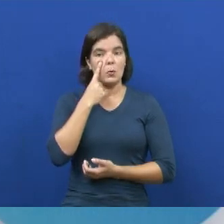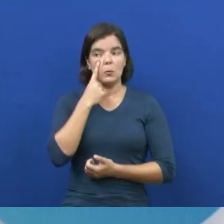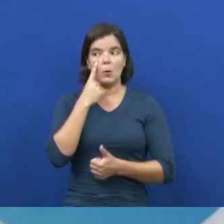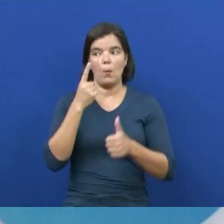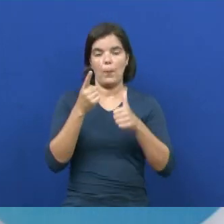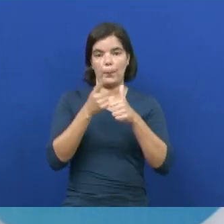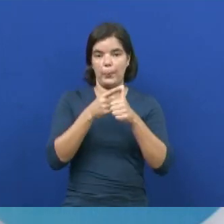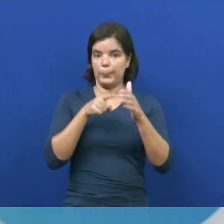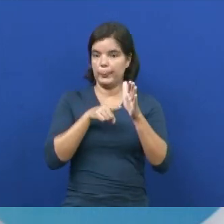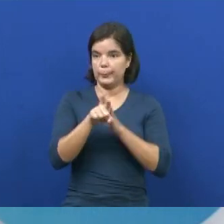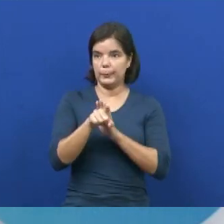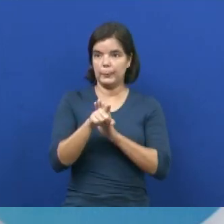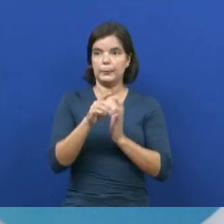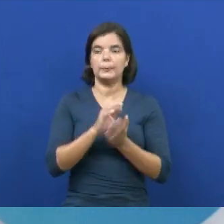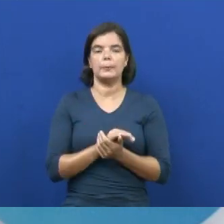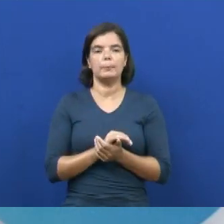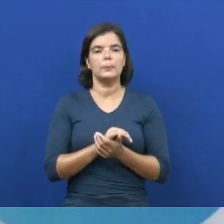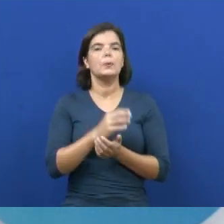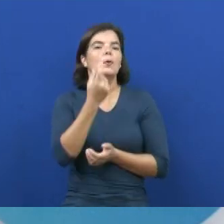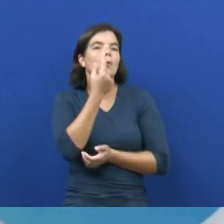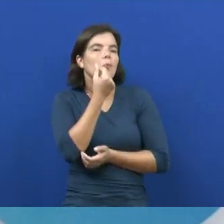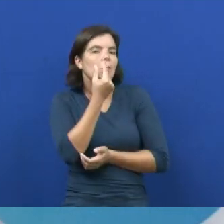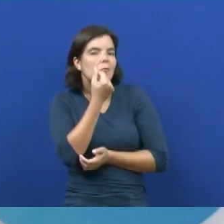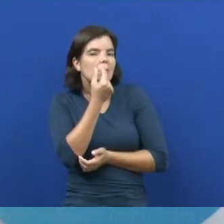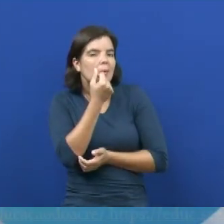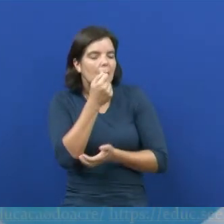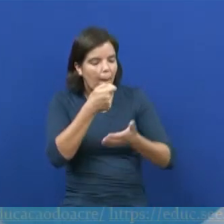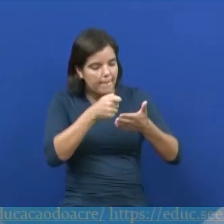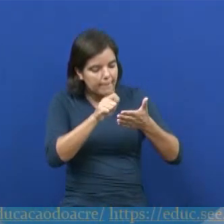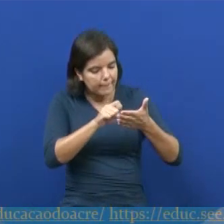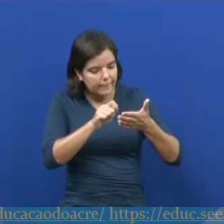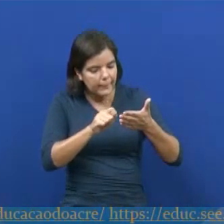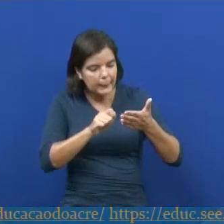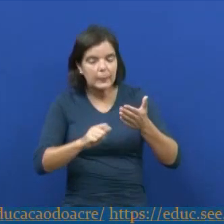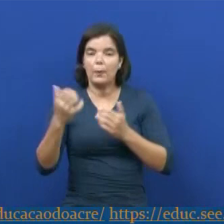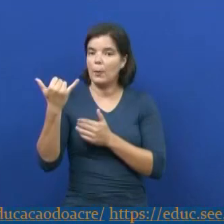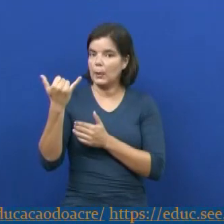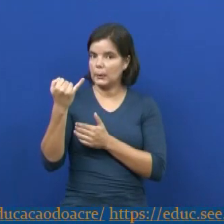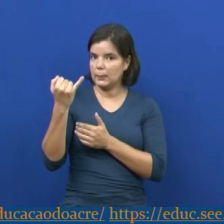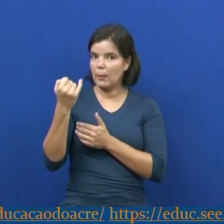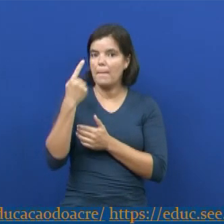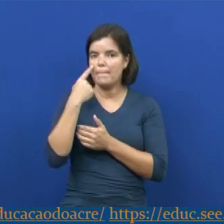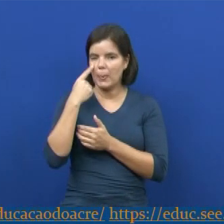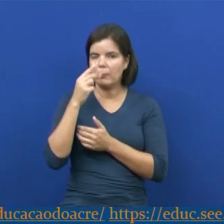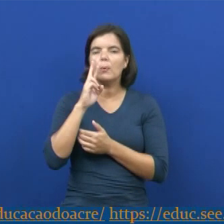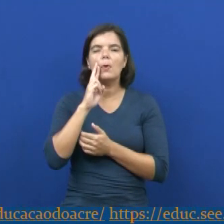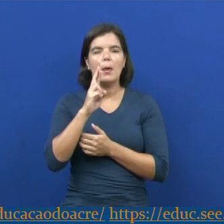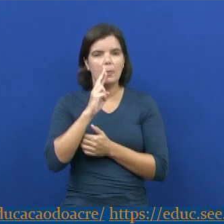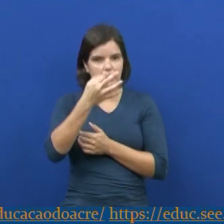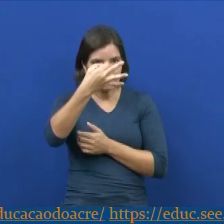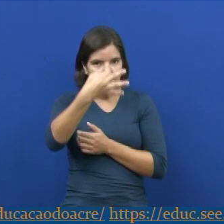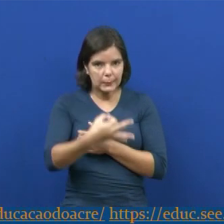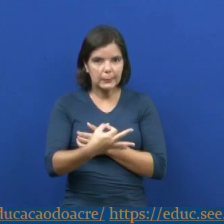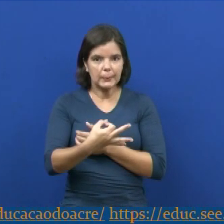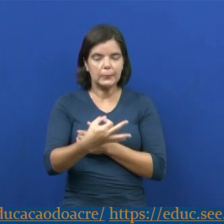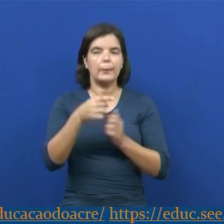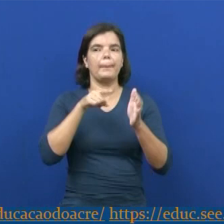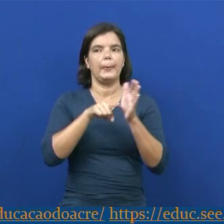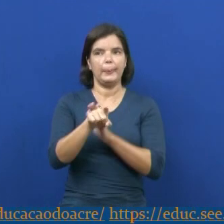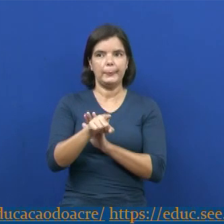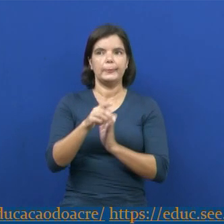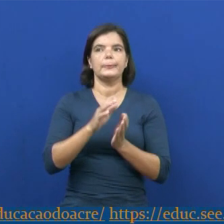aqui a questão 1. Peguem um lápis aí para estar anotando, uma caneta para ver se você responde certo a